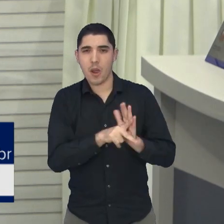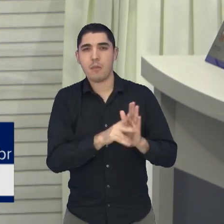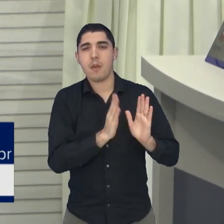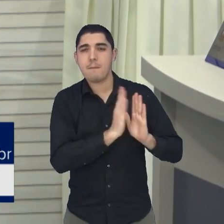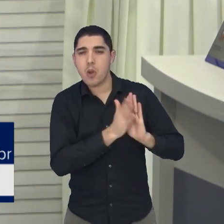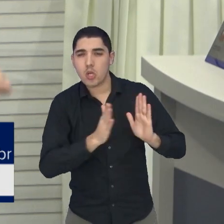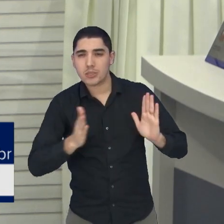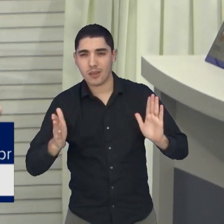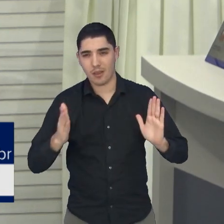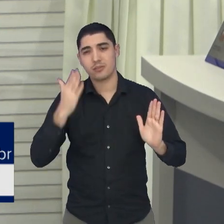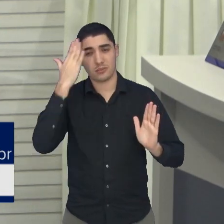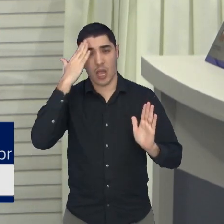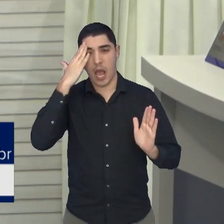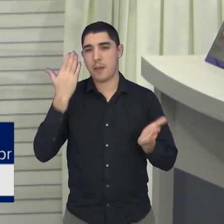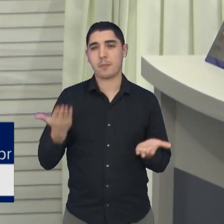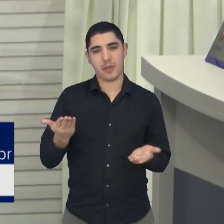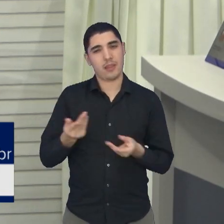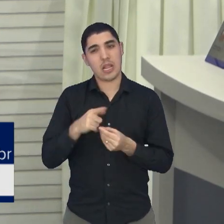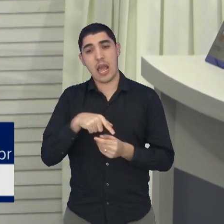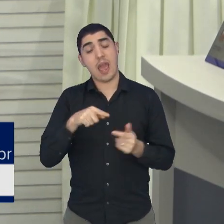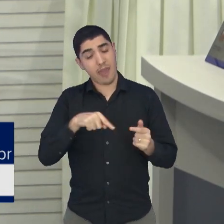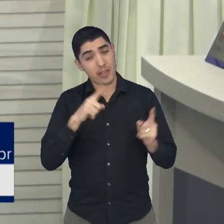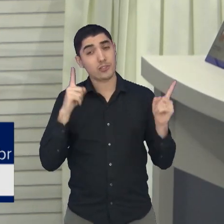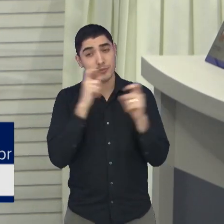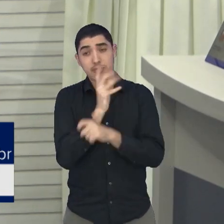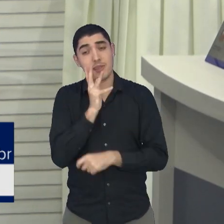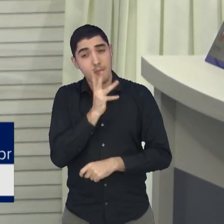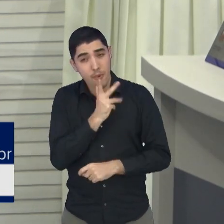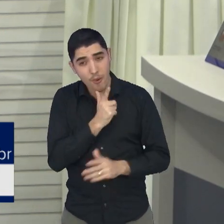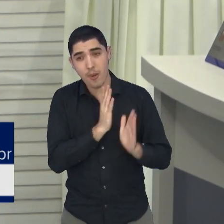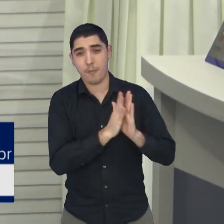boca dos outros aqui. É complicado,